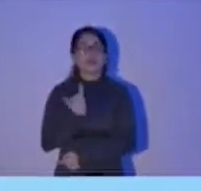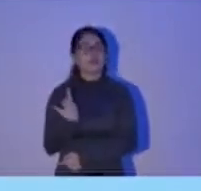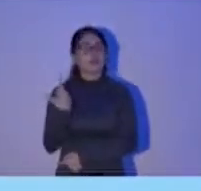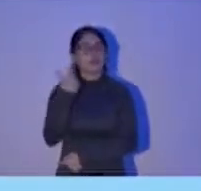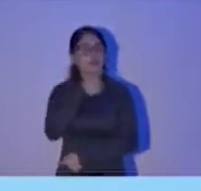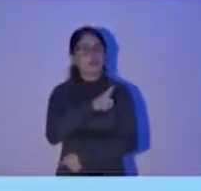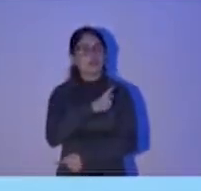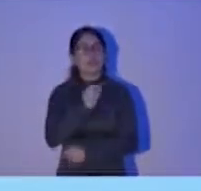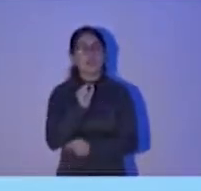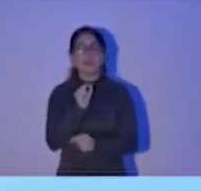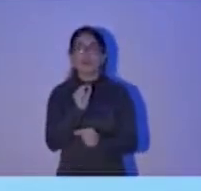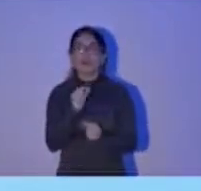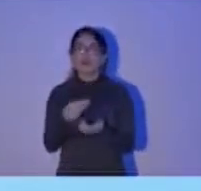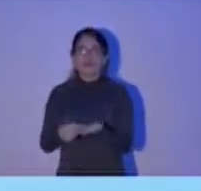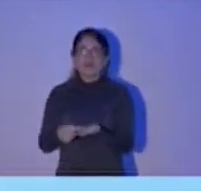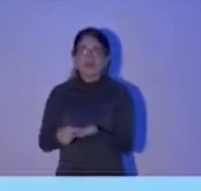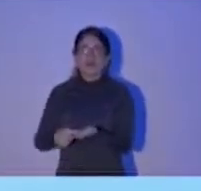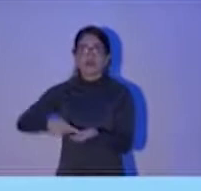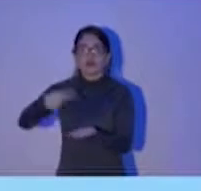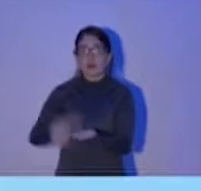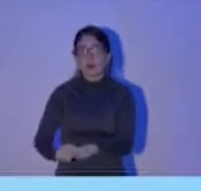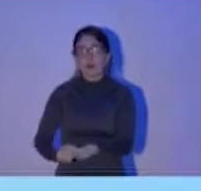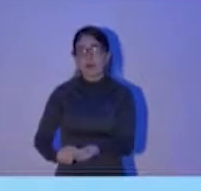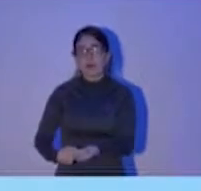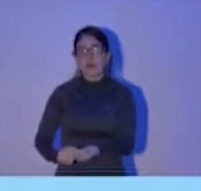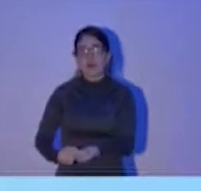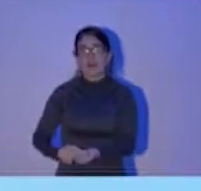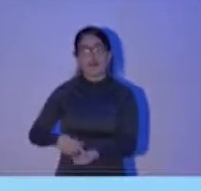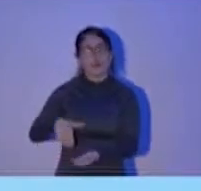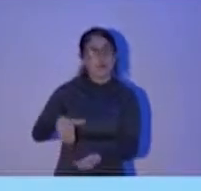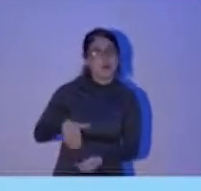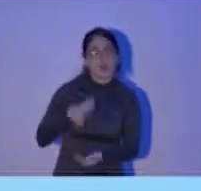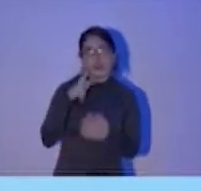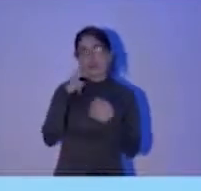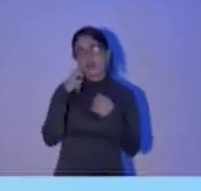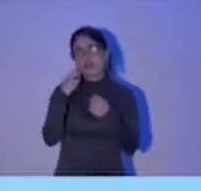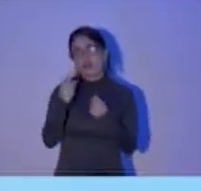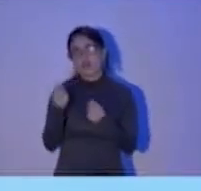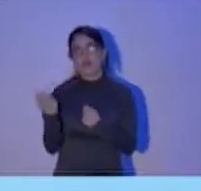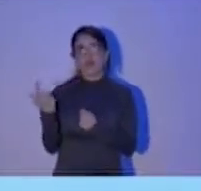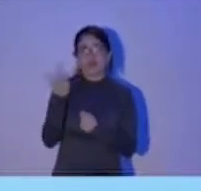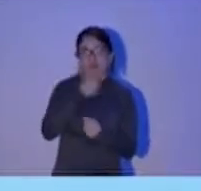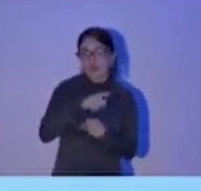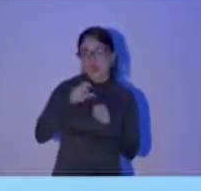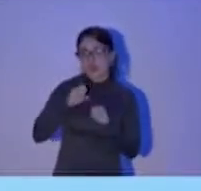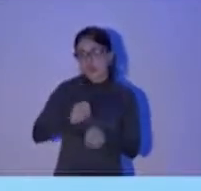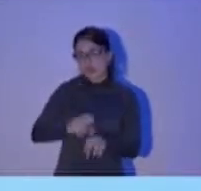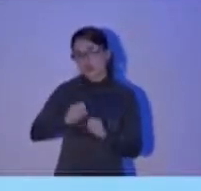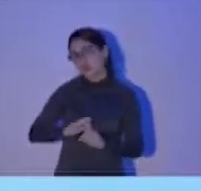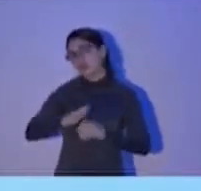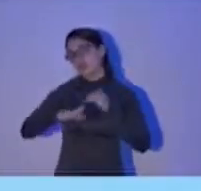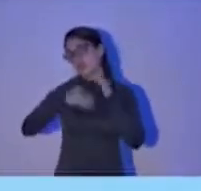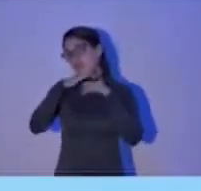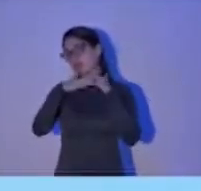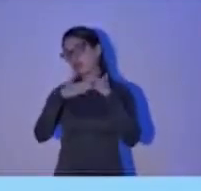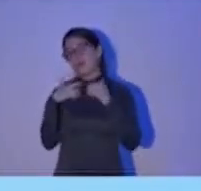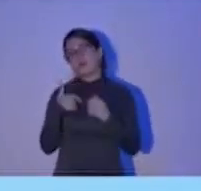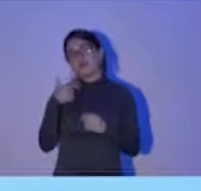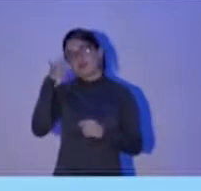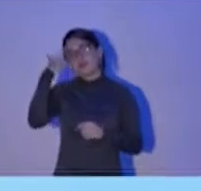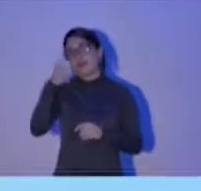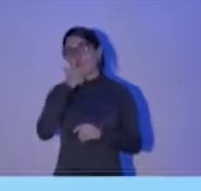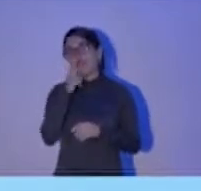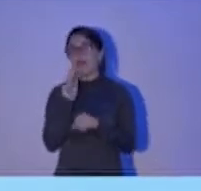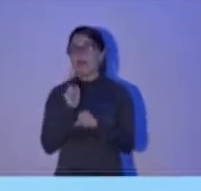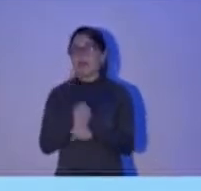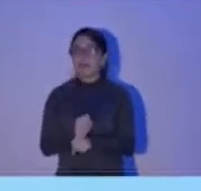chegar em consensos mais fortes para conseguir, de fato, avançar. Eu sinto muito que, às vezes, isso paralisa o nosso debate, sabe?